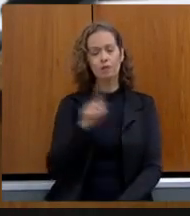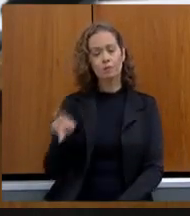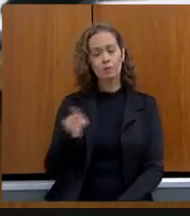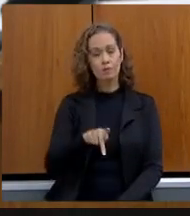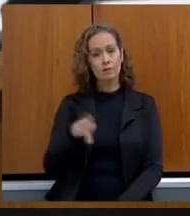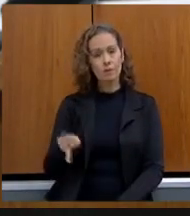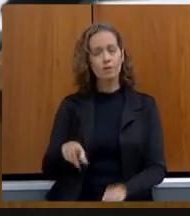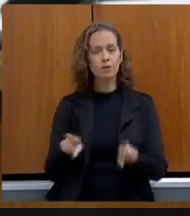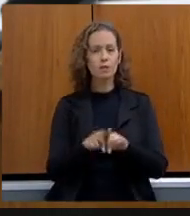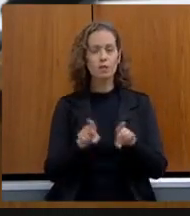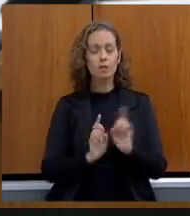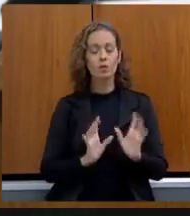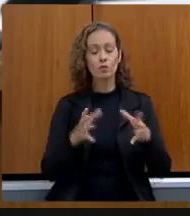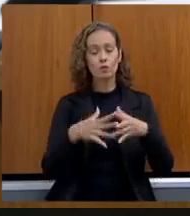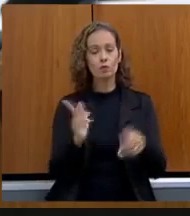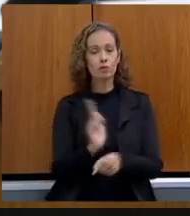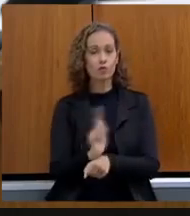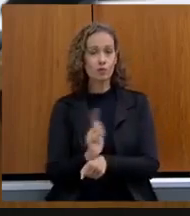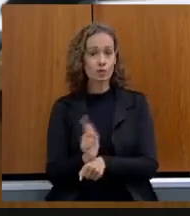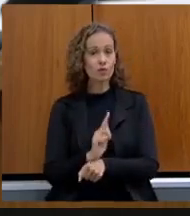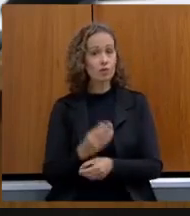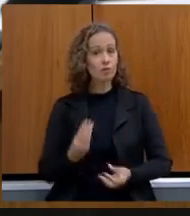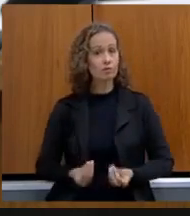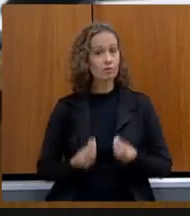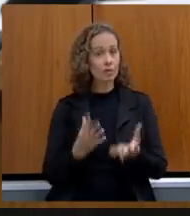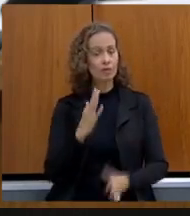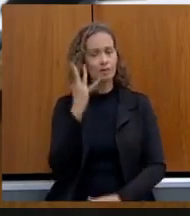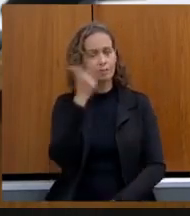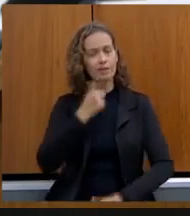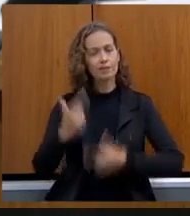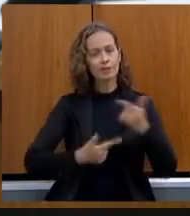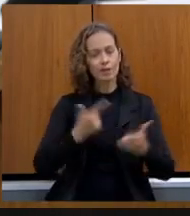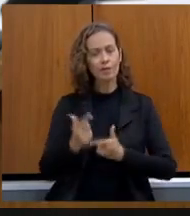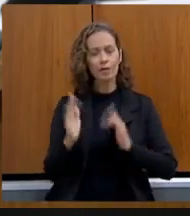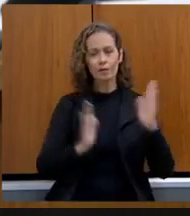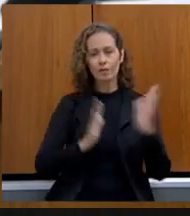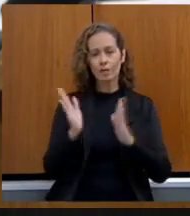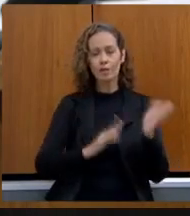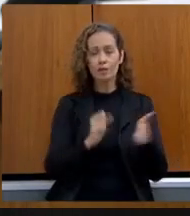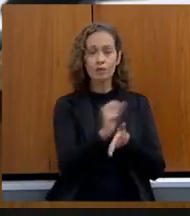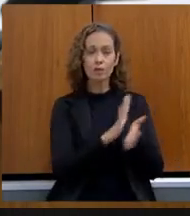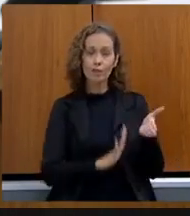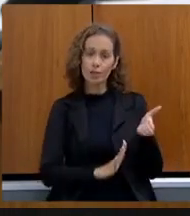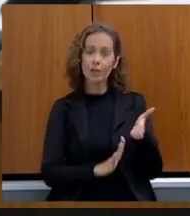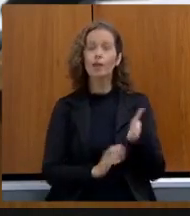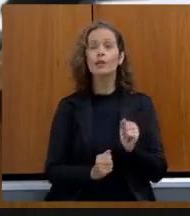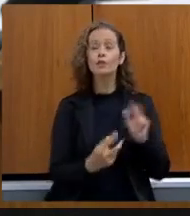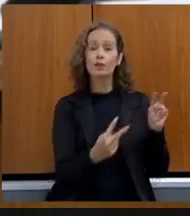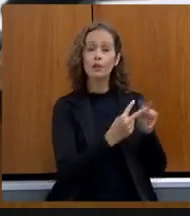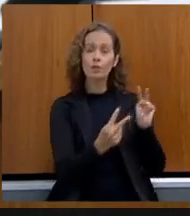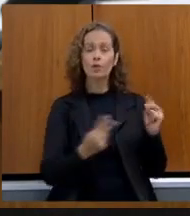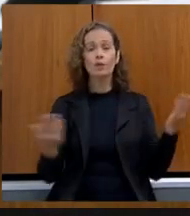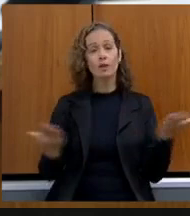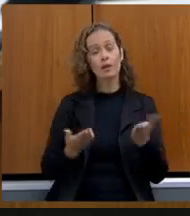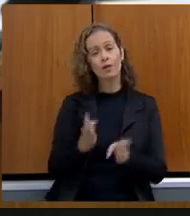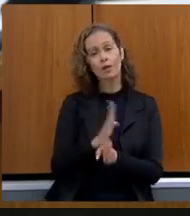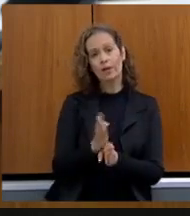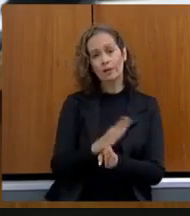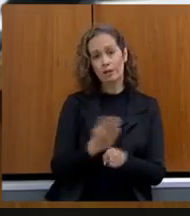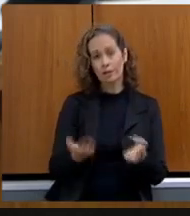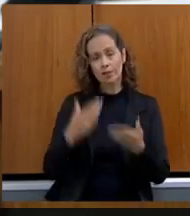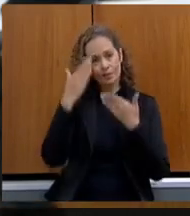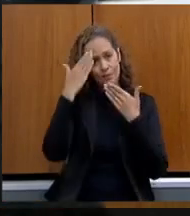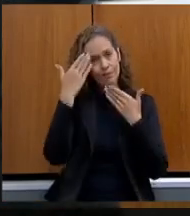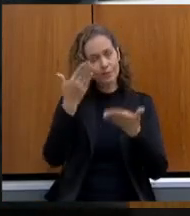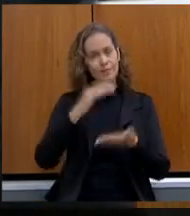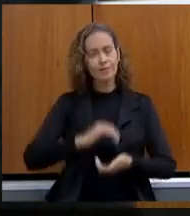professores e dos gestores que estão oferecendo esse lindo trabalho no período de atividade remotas e agora na retomada e vida muito